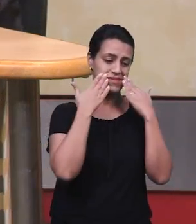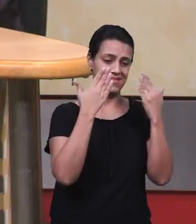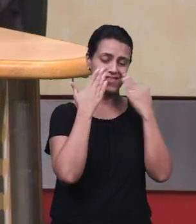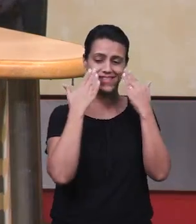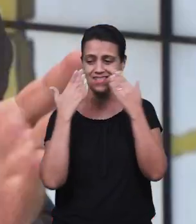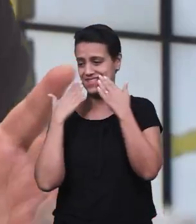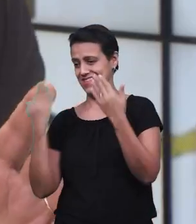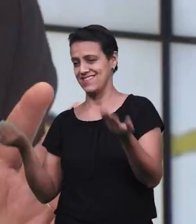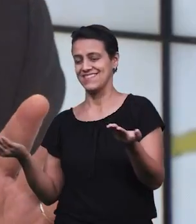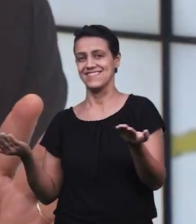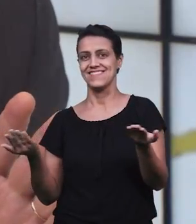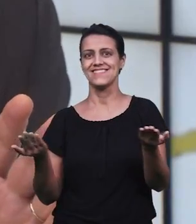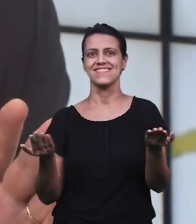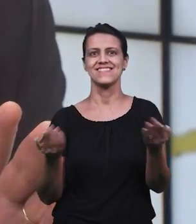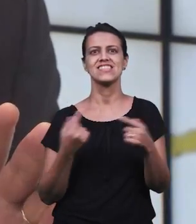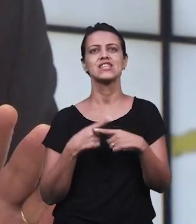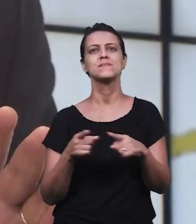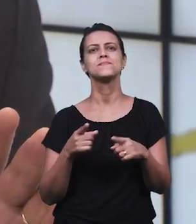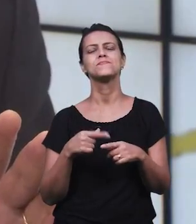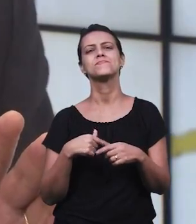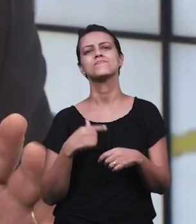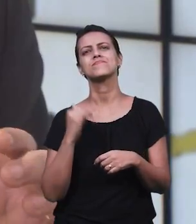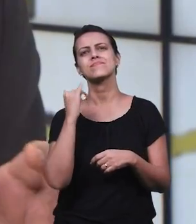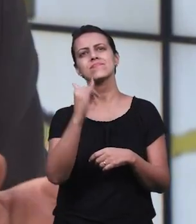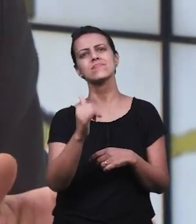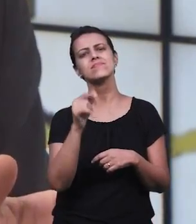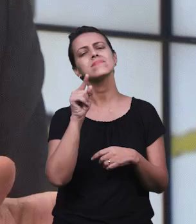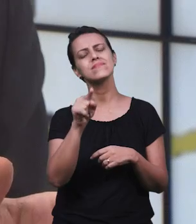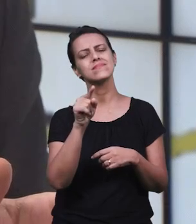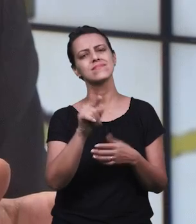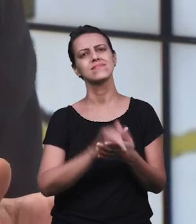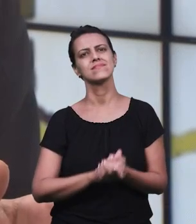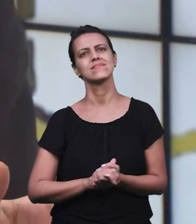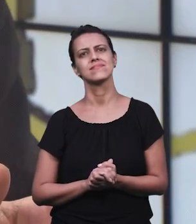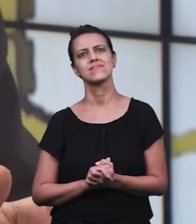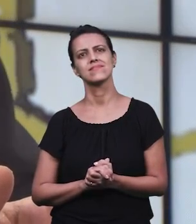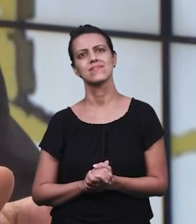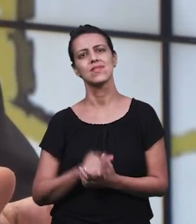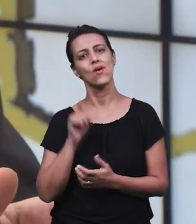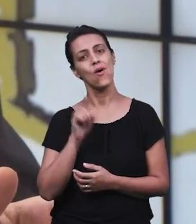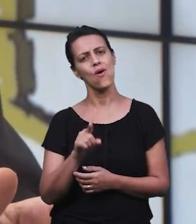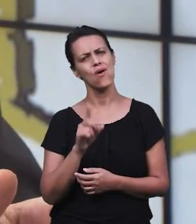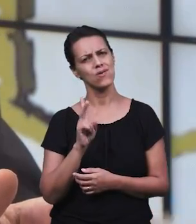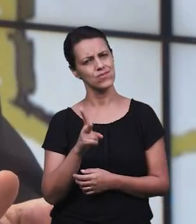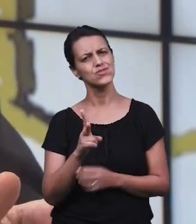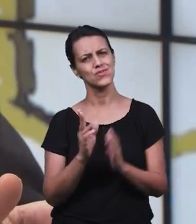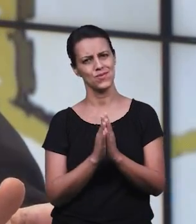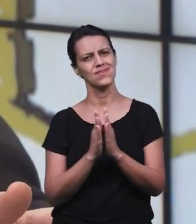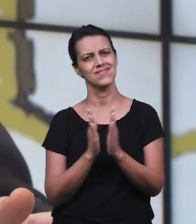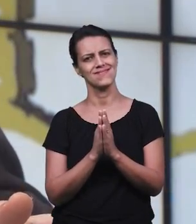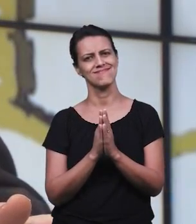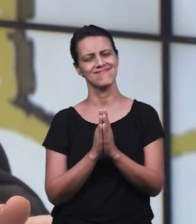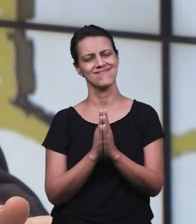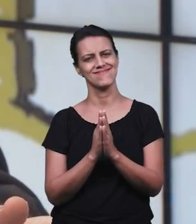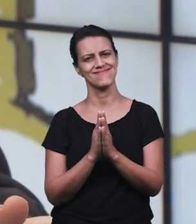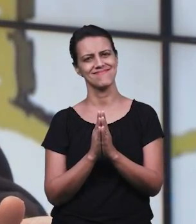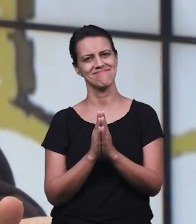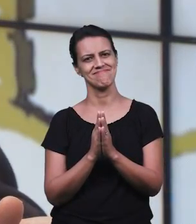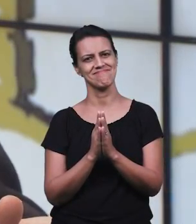né? Mas deixa eu dar uma palavra para você. Olha só, continue orando pela obra no